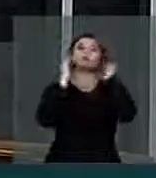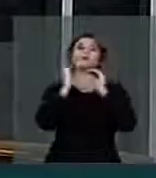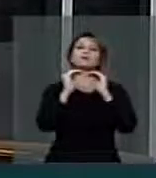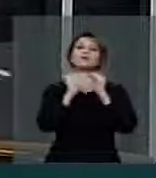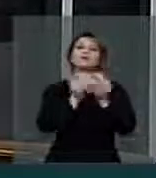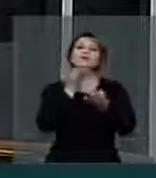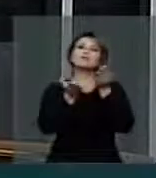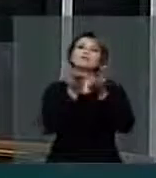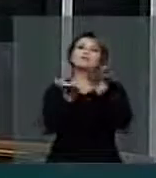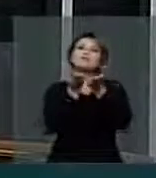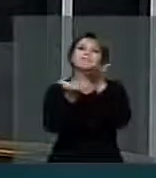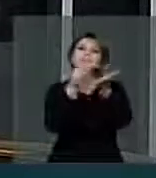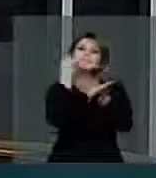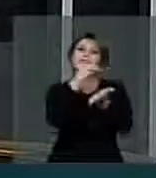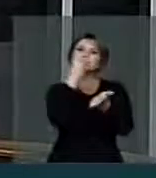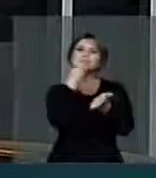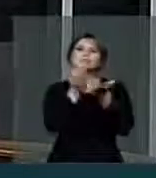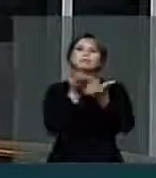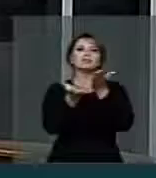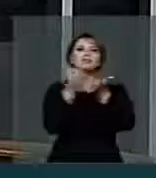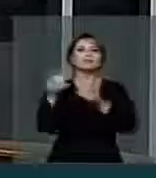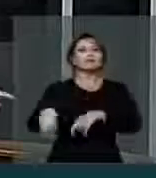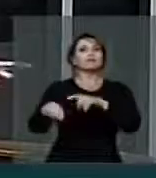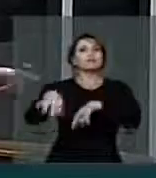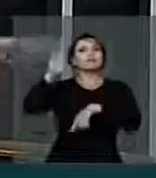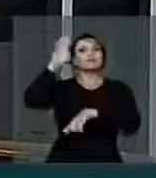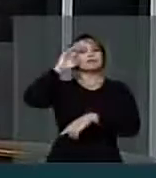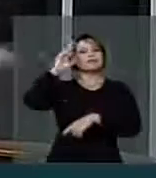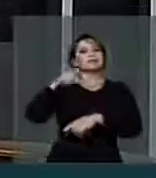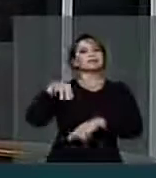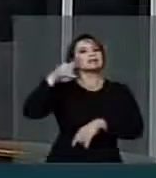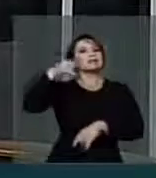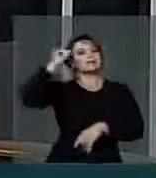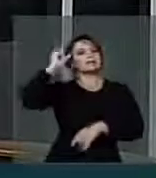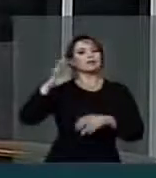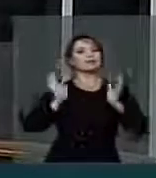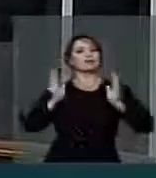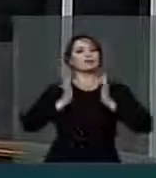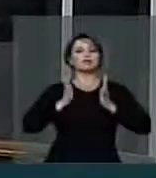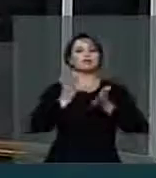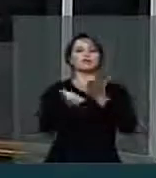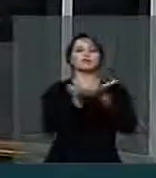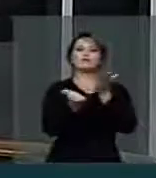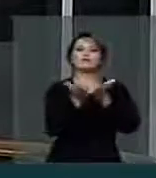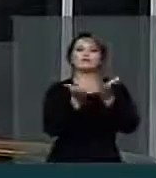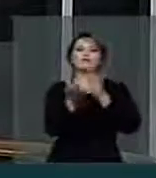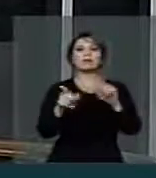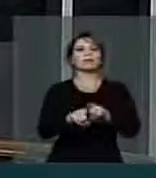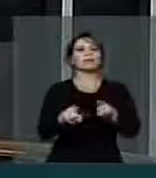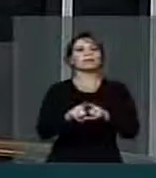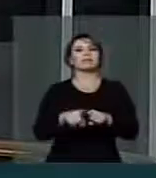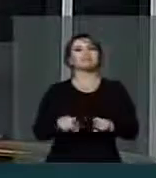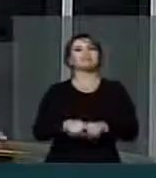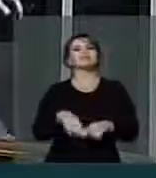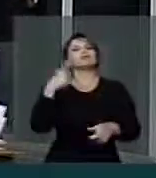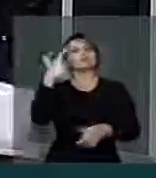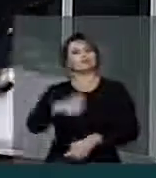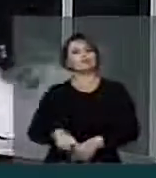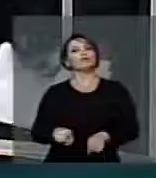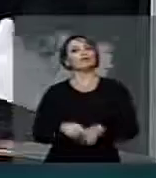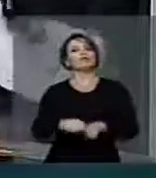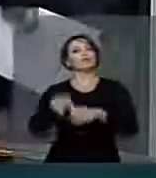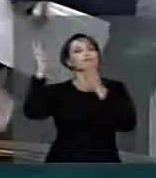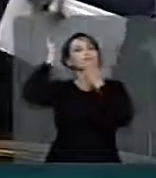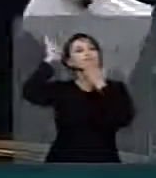interesse dos fazendeiros, que concedem liminar sem nenhuma responsabilidade para decorrer em mais um assassinato